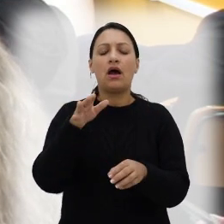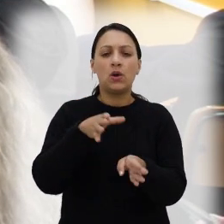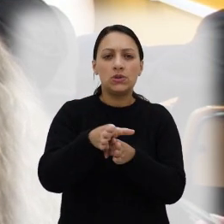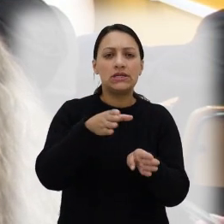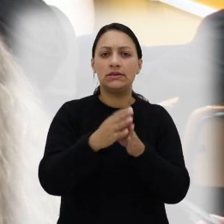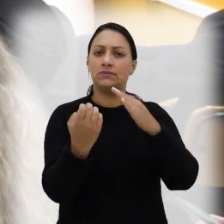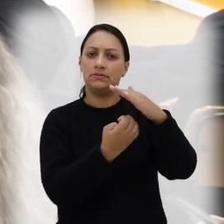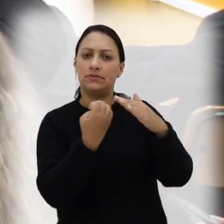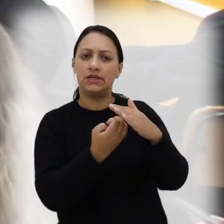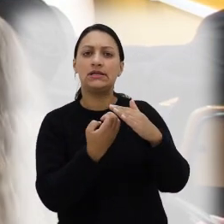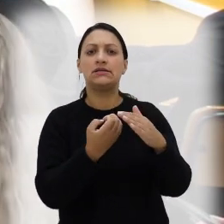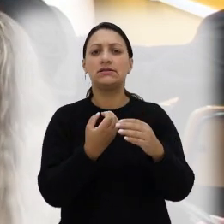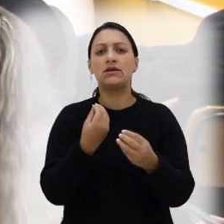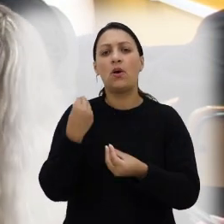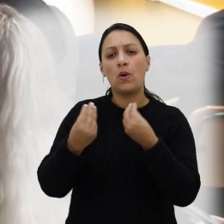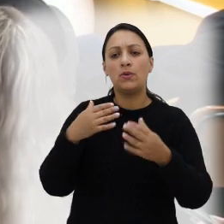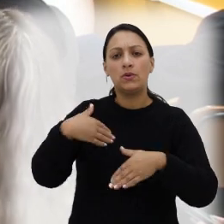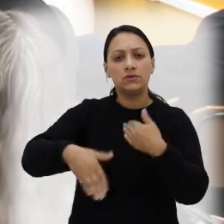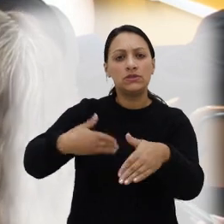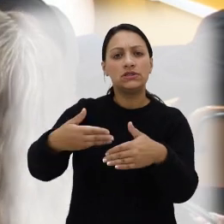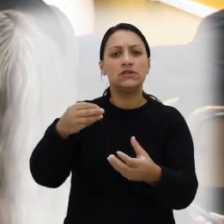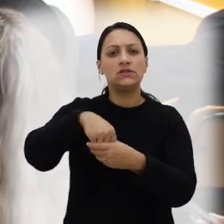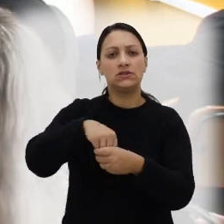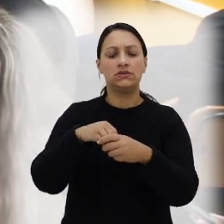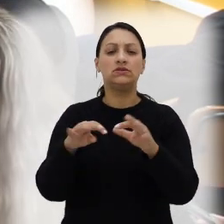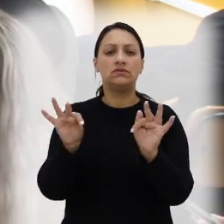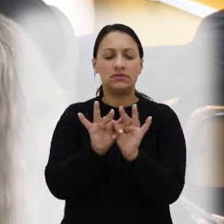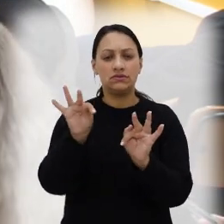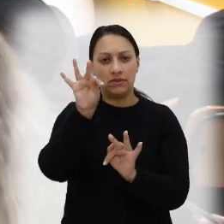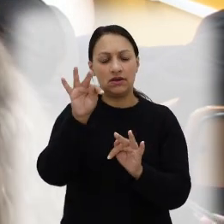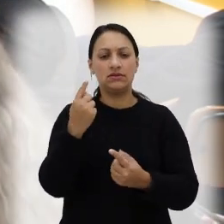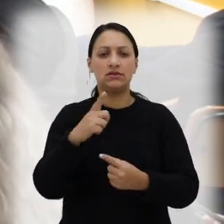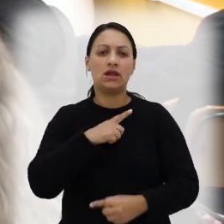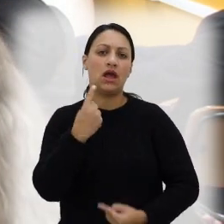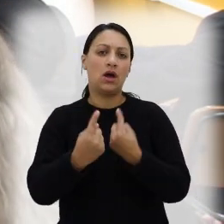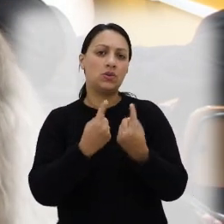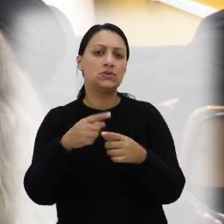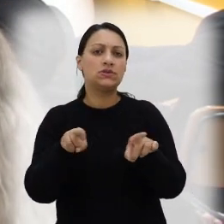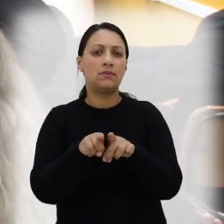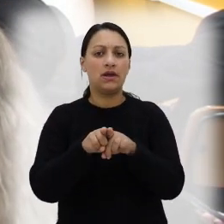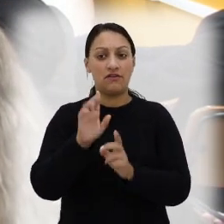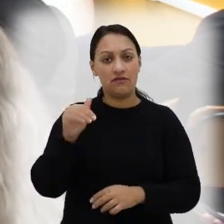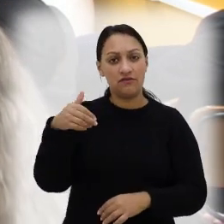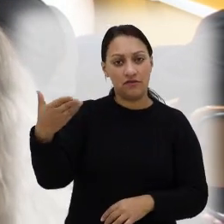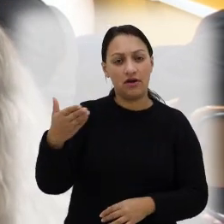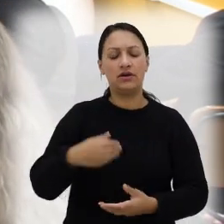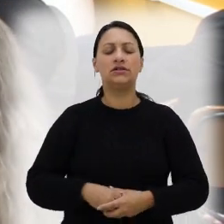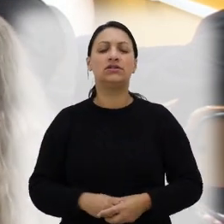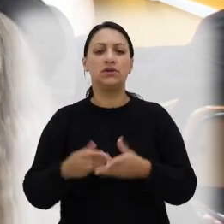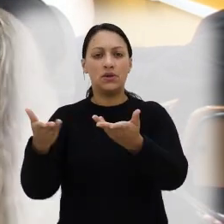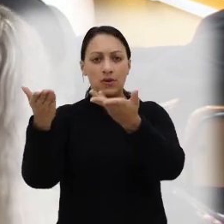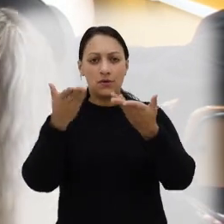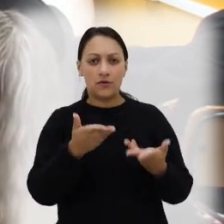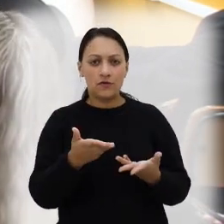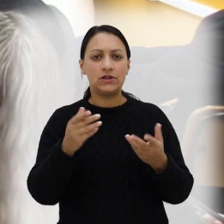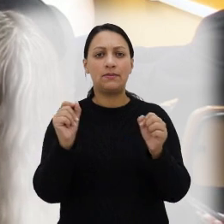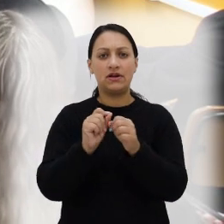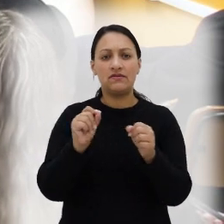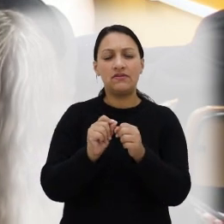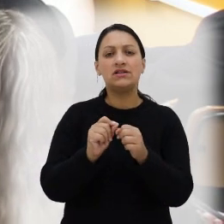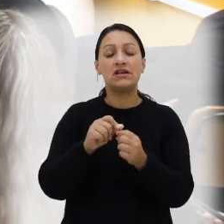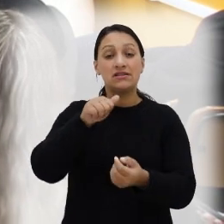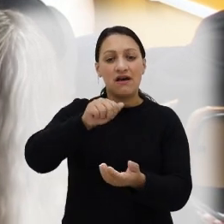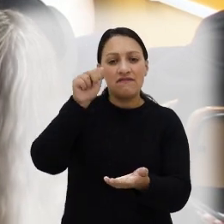Tech Park, quanto dos processos que a gente tem ali. E tem alguns mentores externos também que a gente convida para fazer essa validação